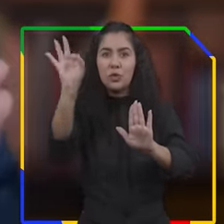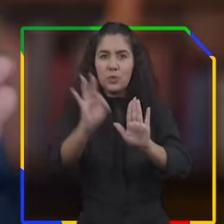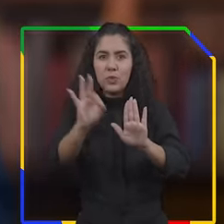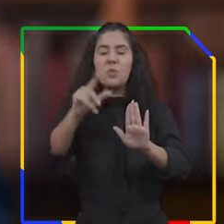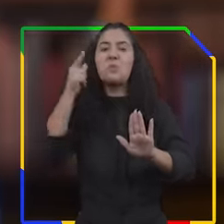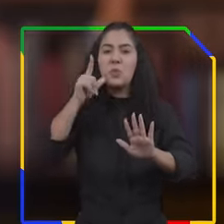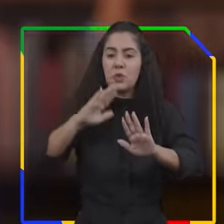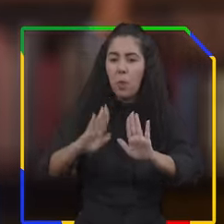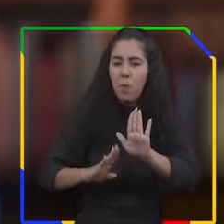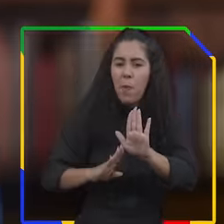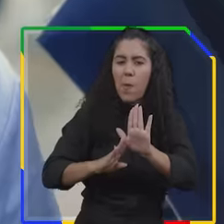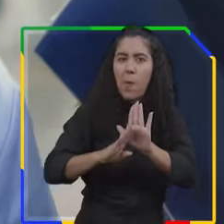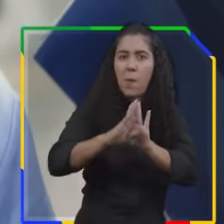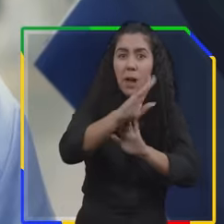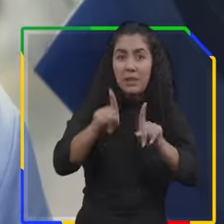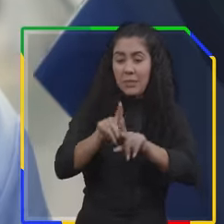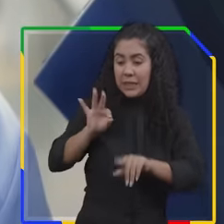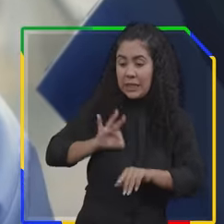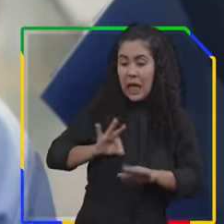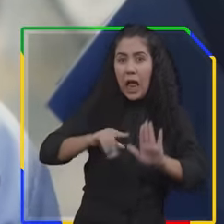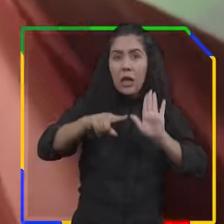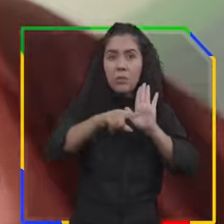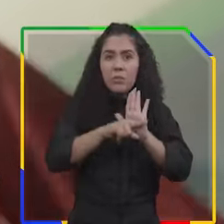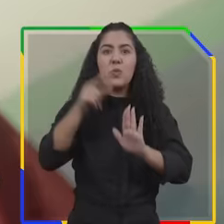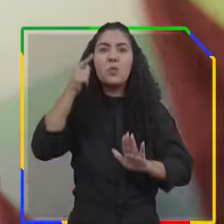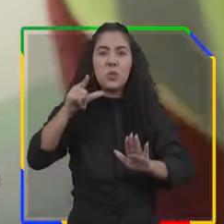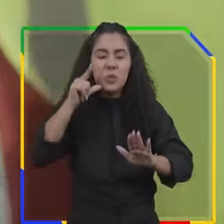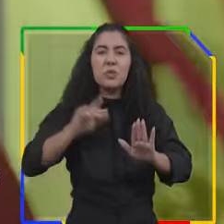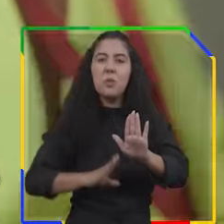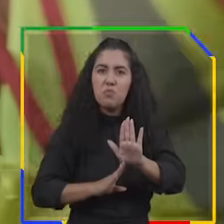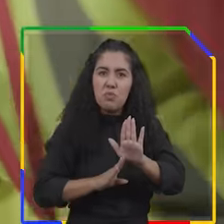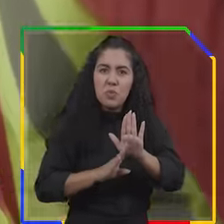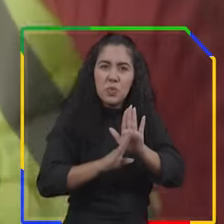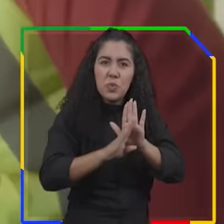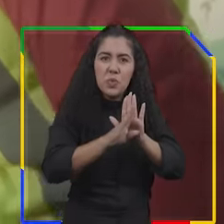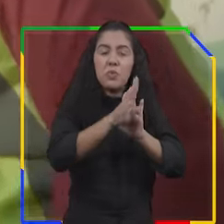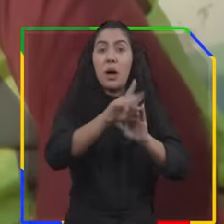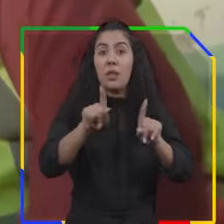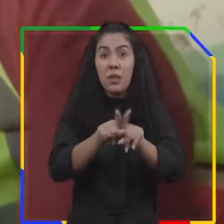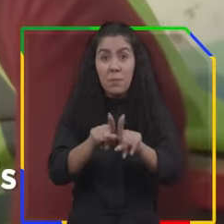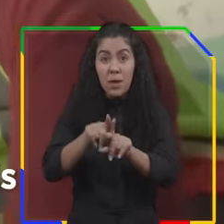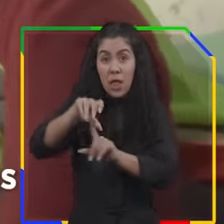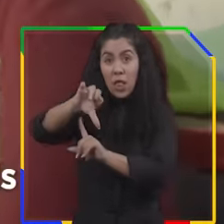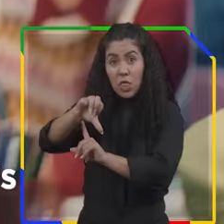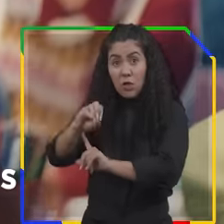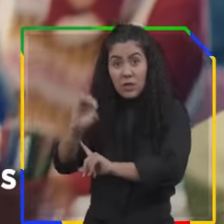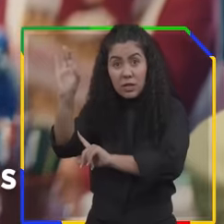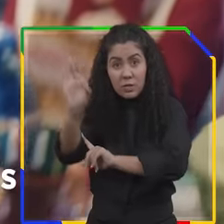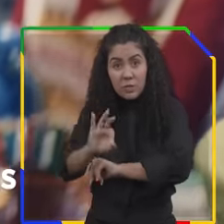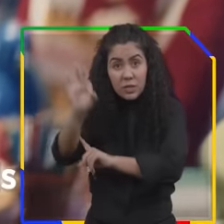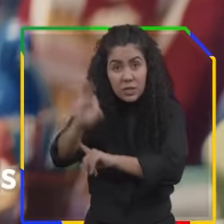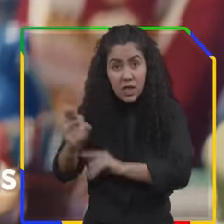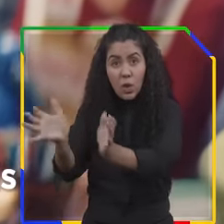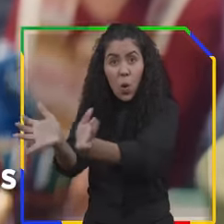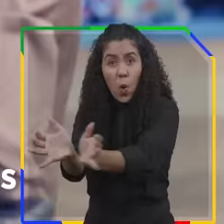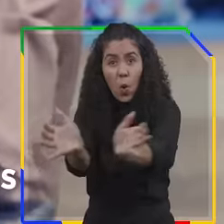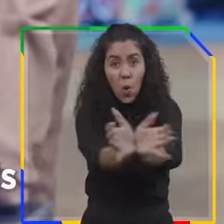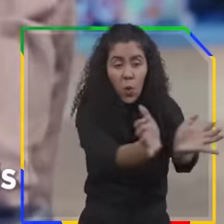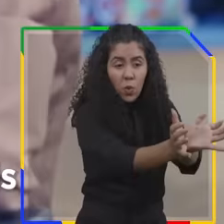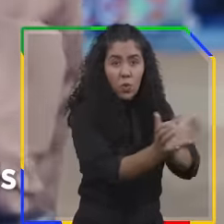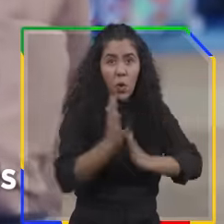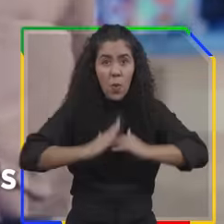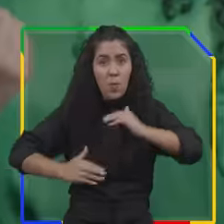e vamos continuar crescendo. O salário mínimo voltou a ter aumento acima da inflação e quase 90% das